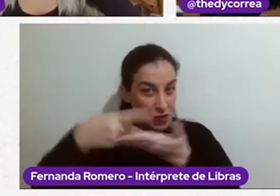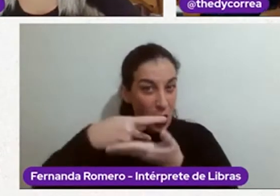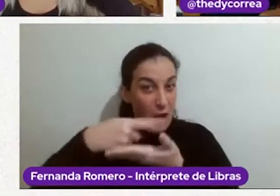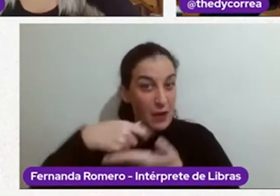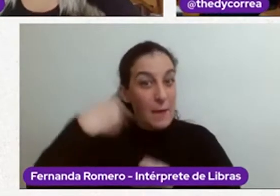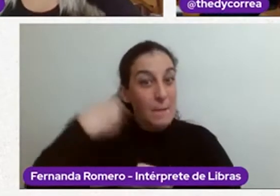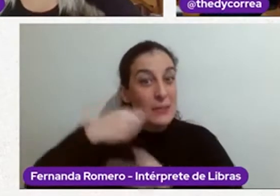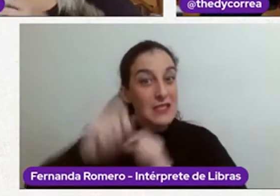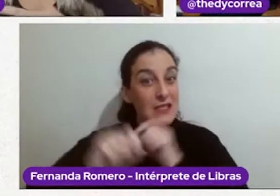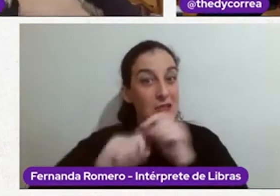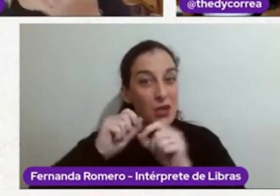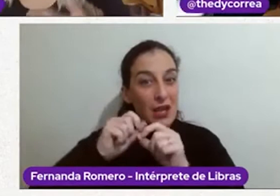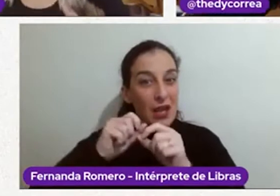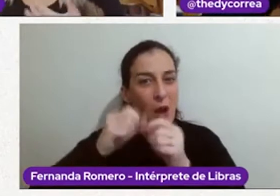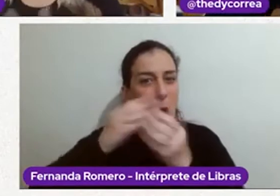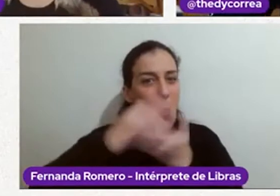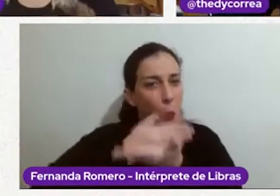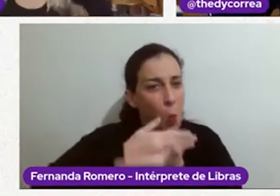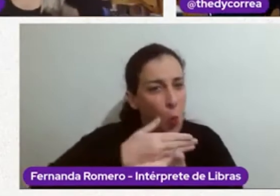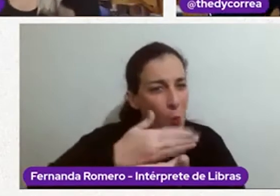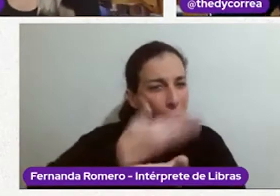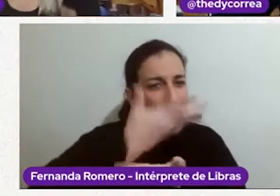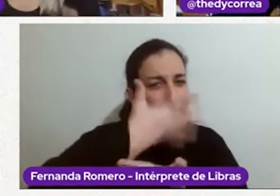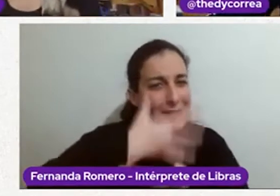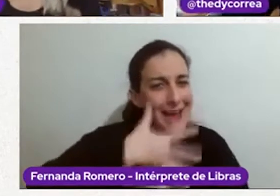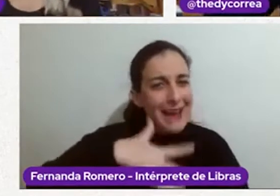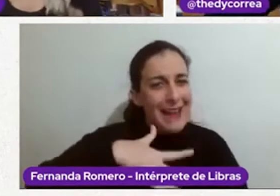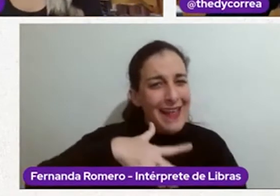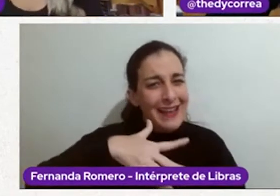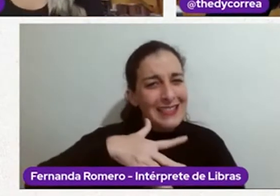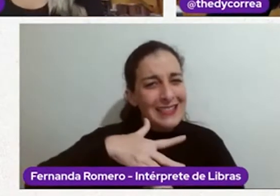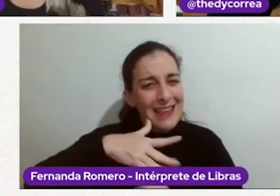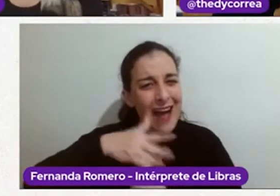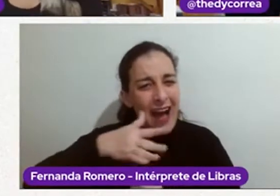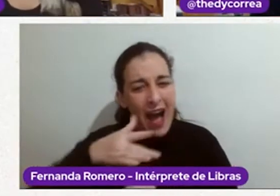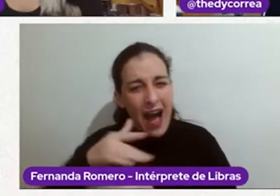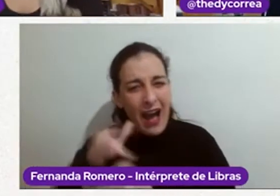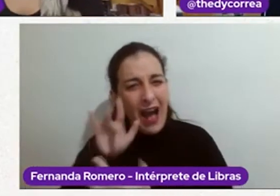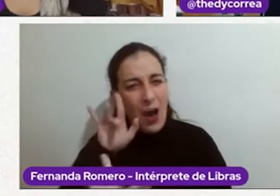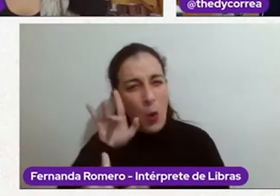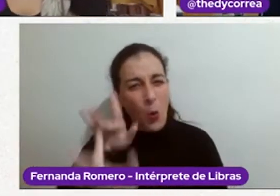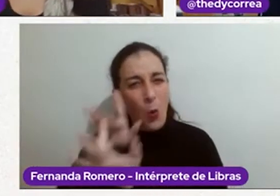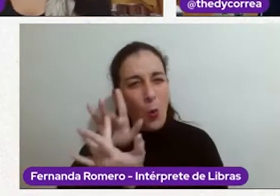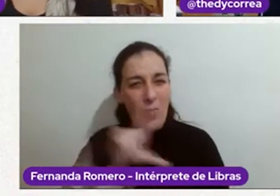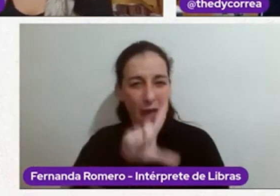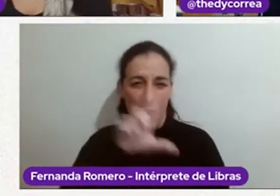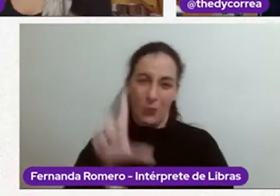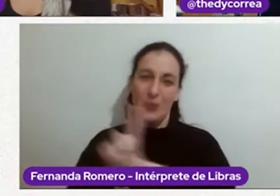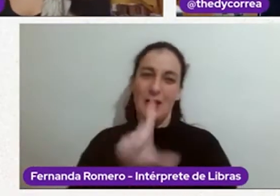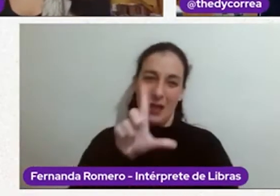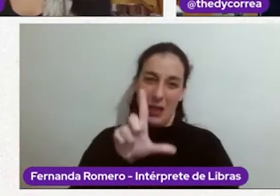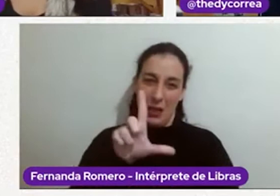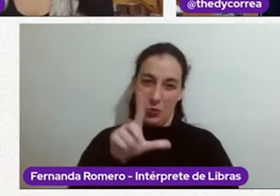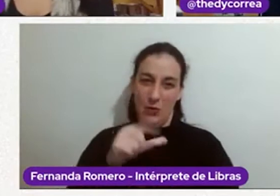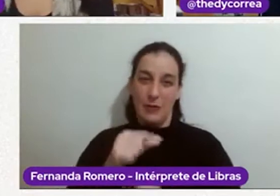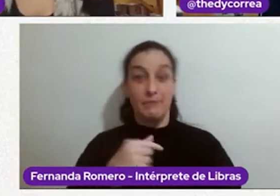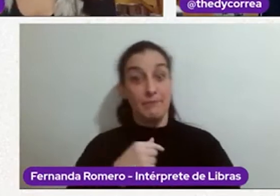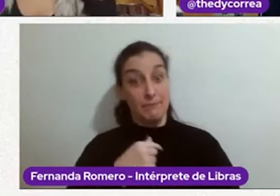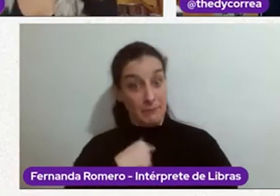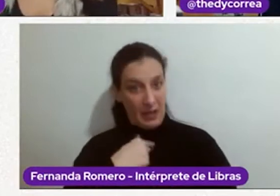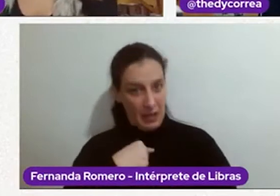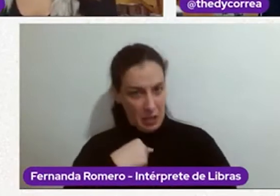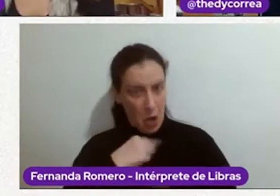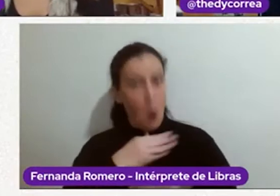a entrada das crianças no mundo da literatura, porque eu mesma sou uma leitora que começou